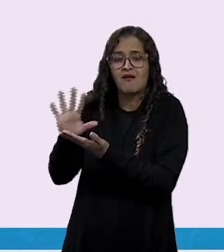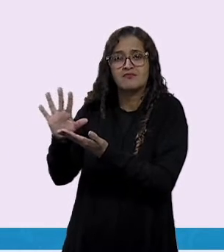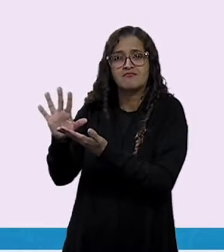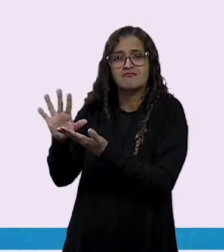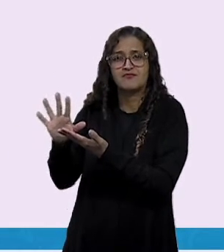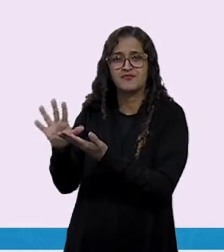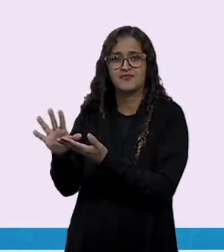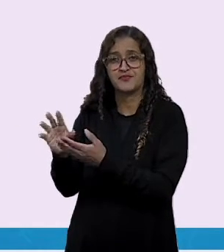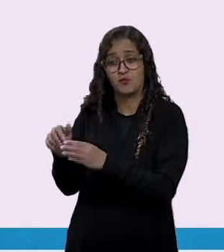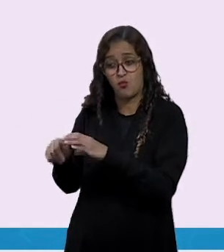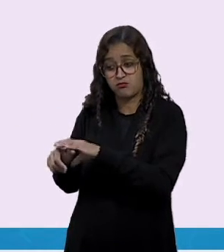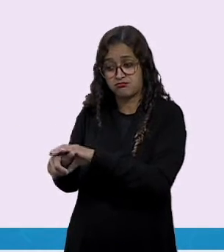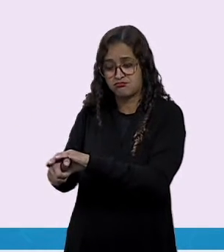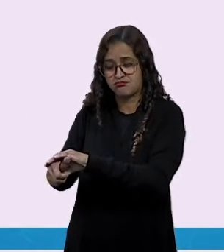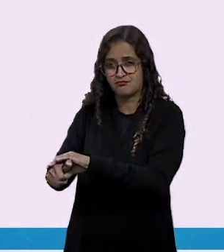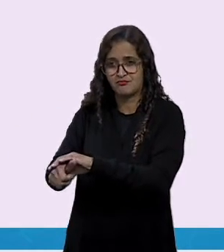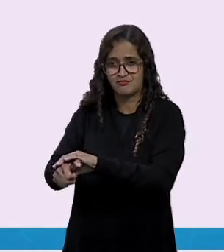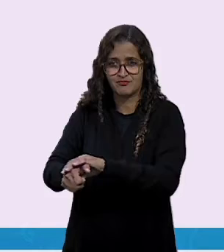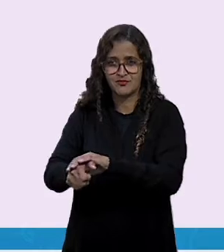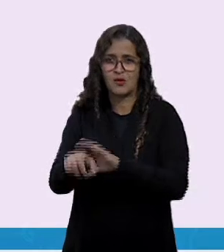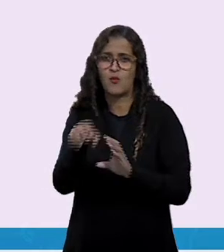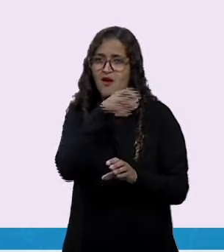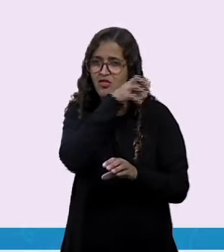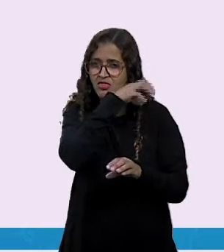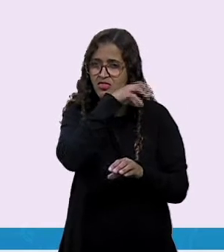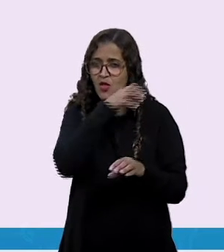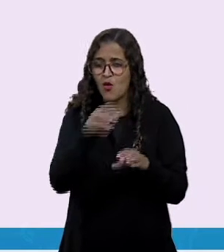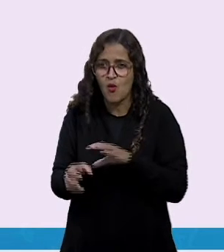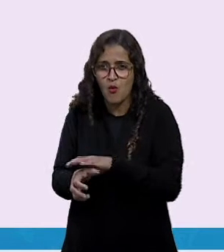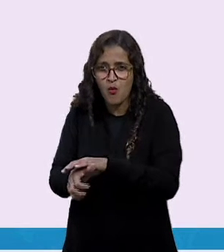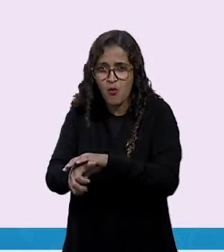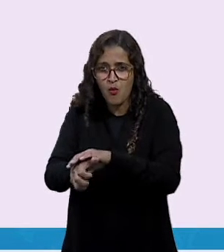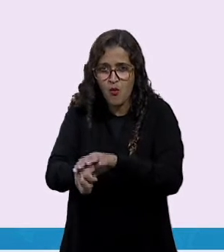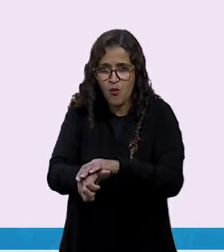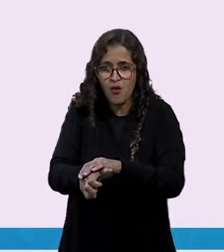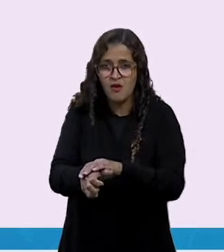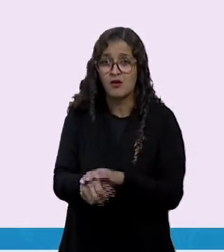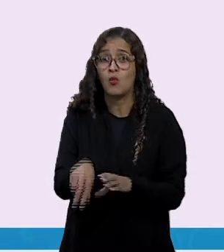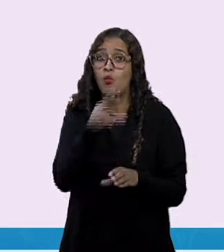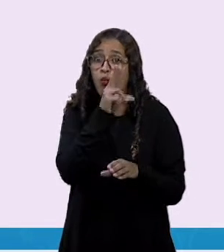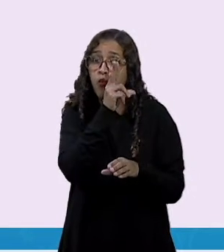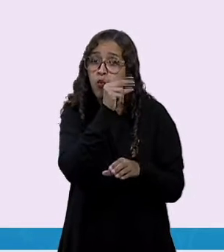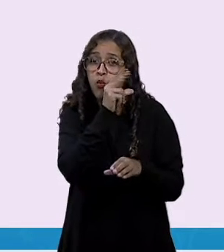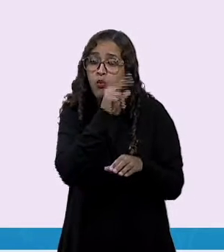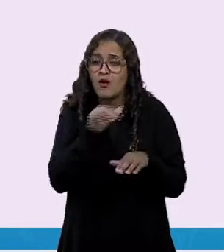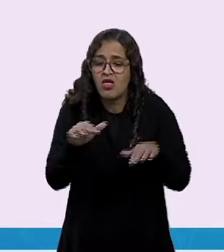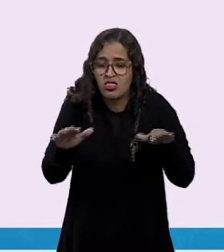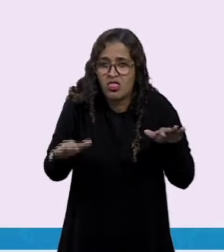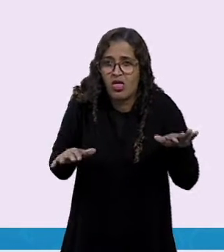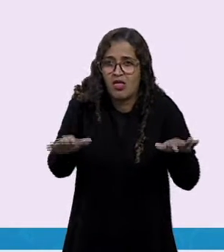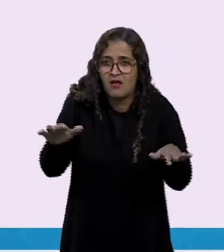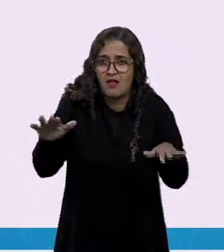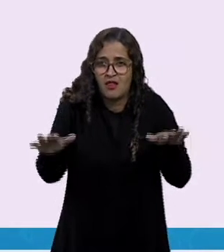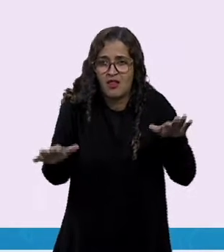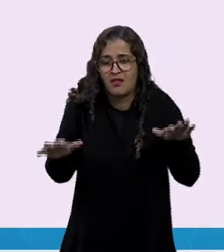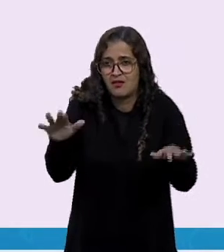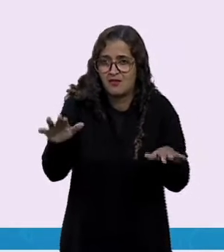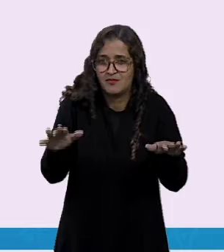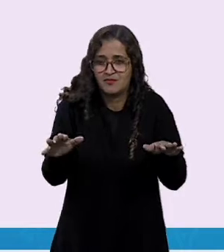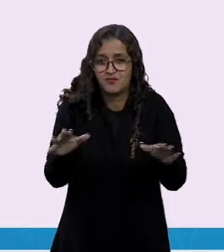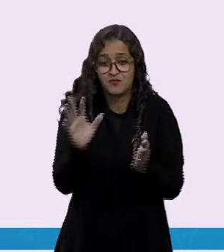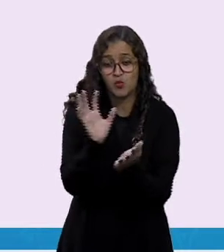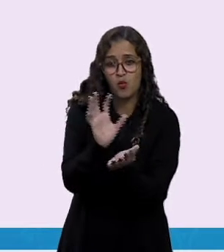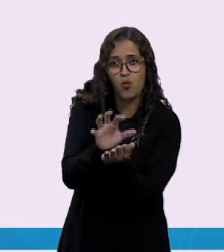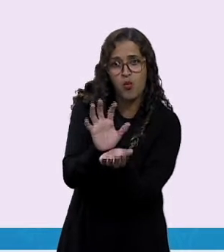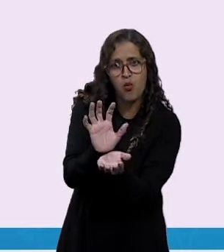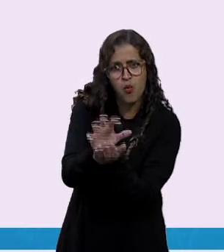gente tem a tartaruga, o pato, o pinguim, o jacaré. Olha que legal, o jacaré